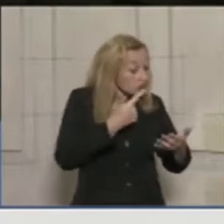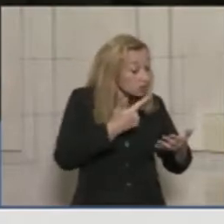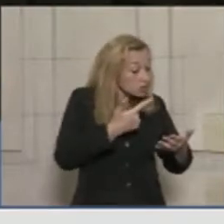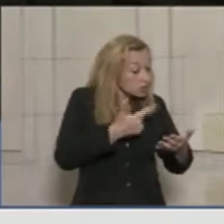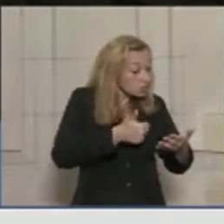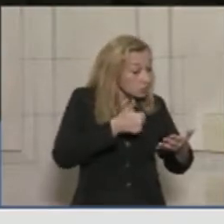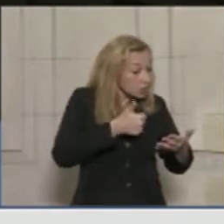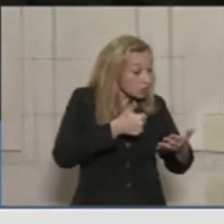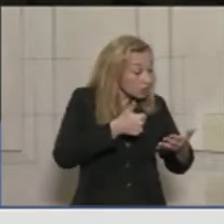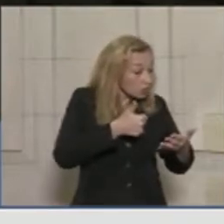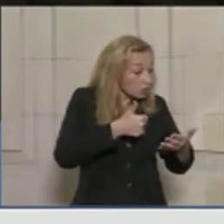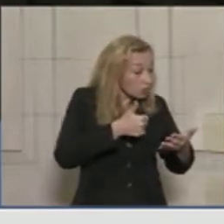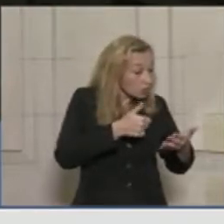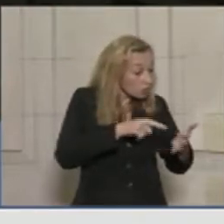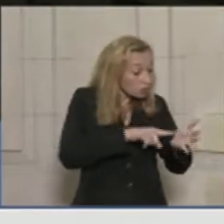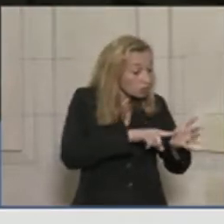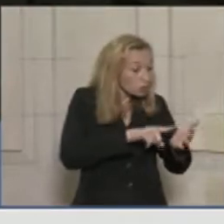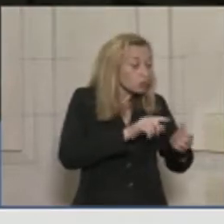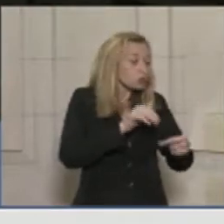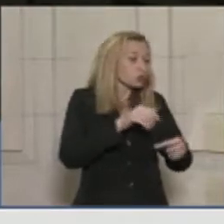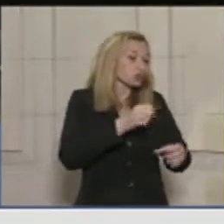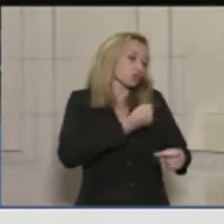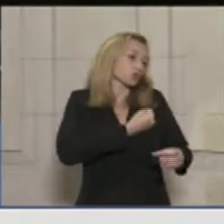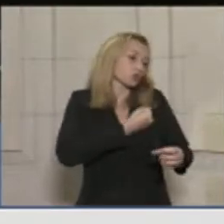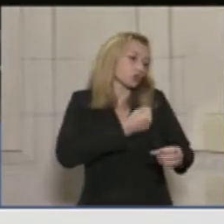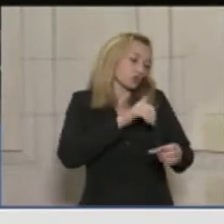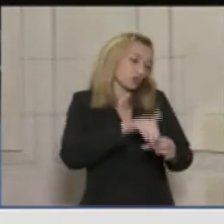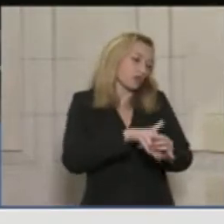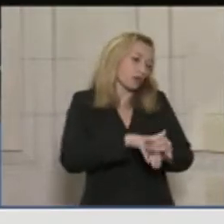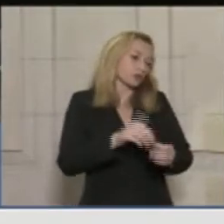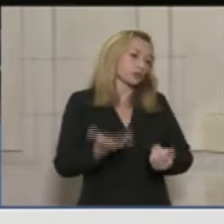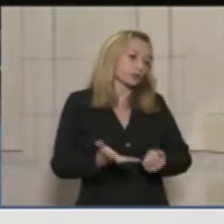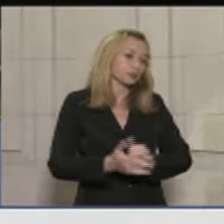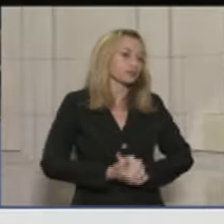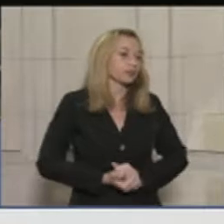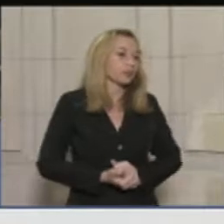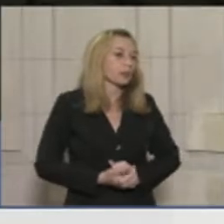verificasse um mapa de apuração. Qual o número do projeto, deputado?